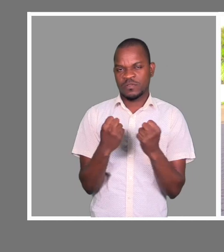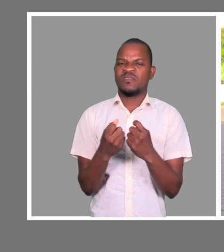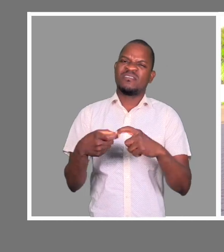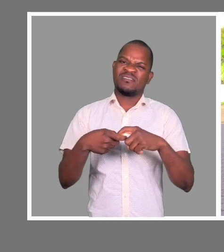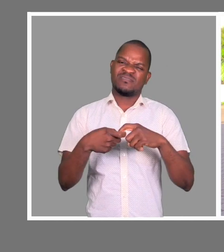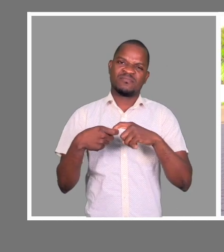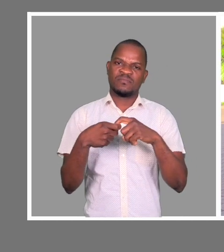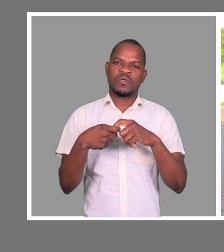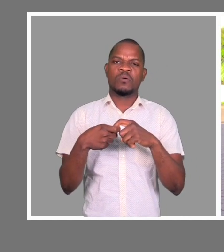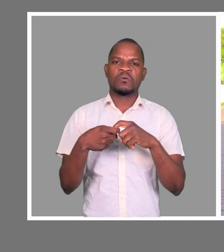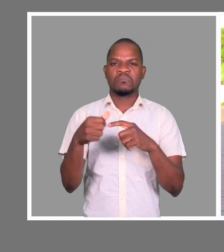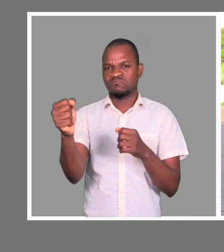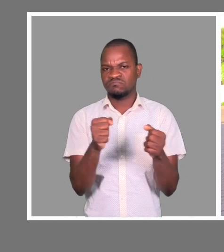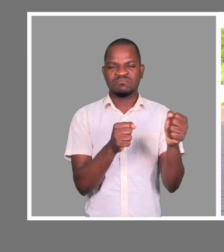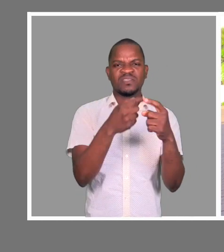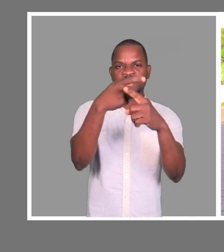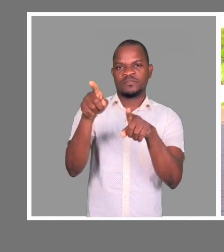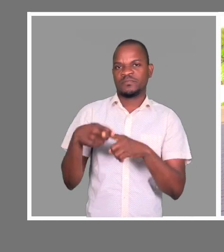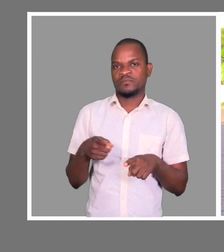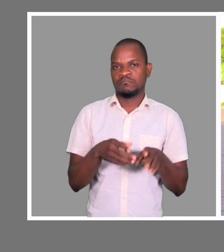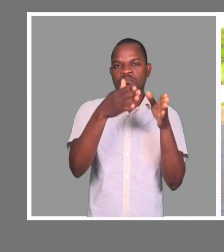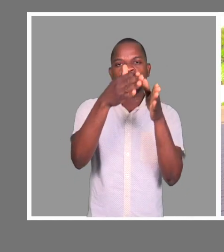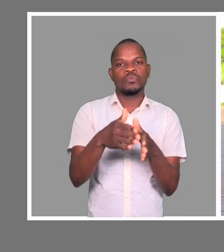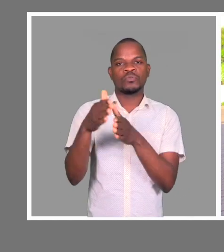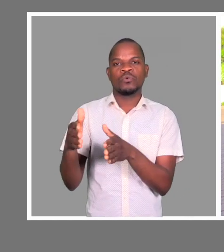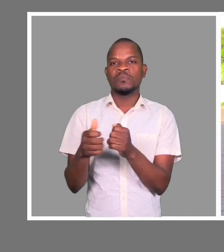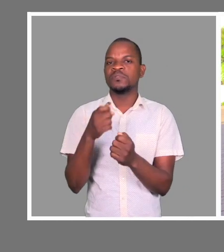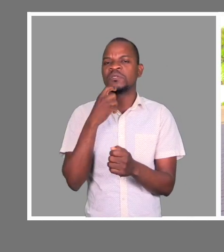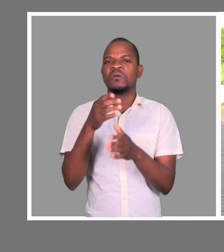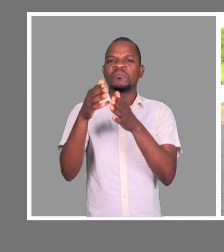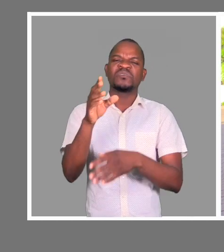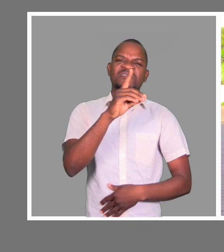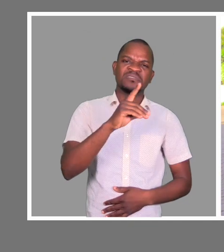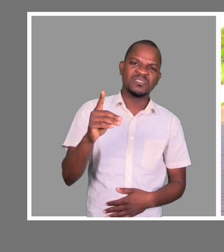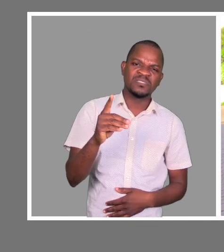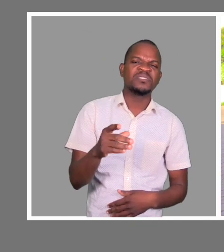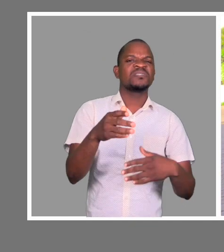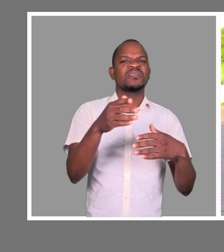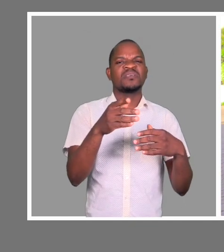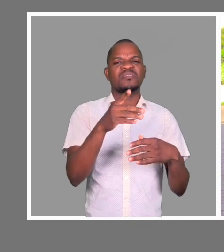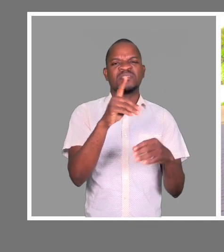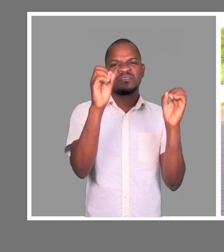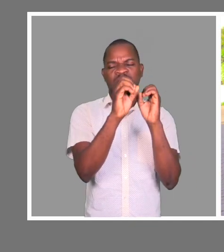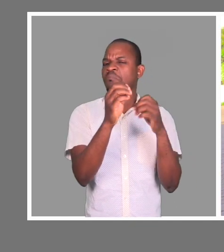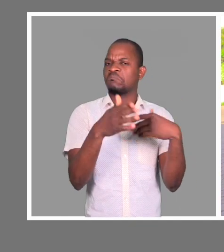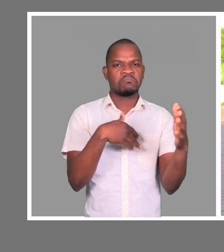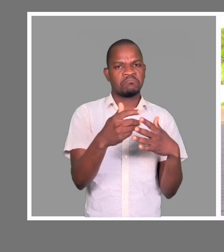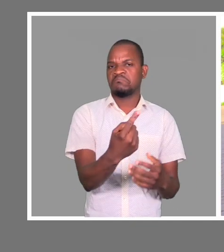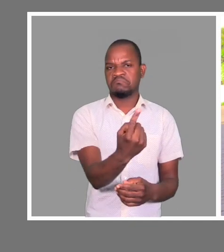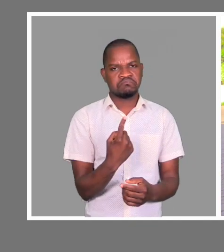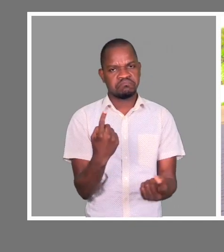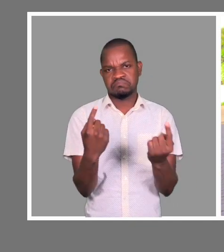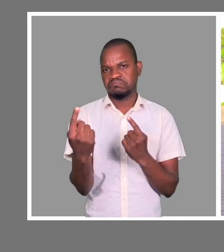pessoas. Não interessando se é deficiente ou não, nós abraçamos na totalidade para as pessoas se sentirem